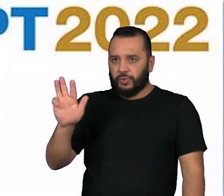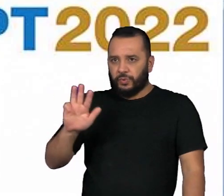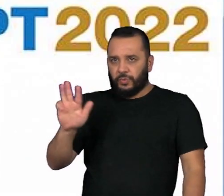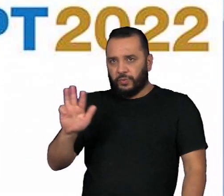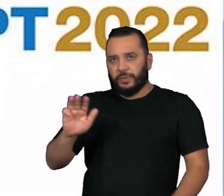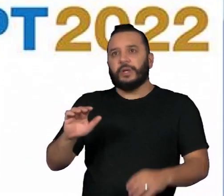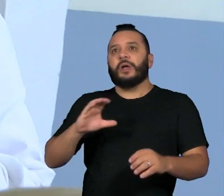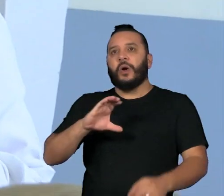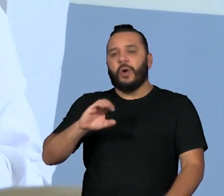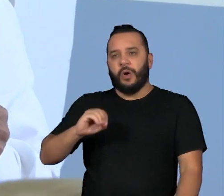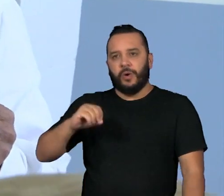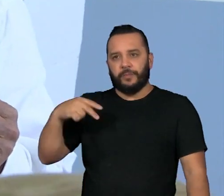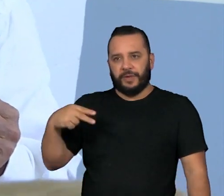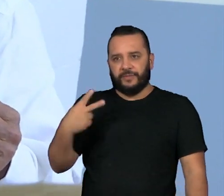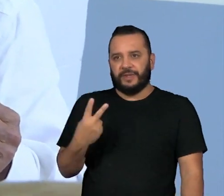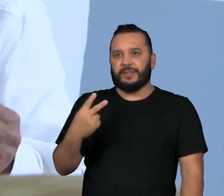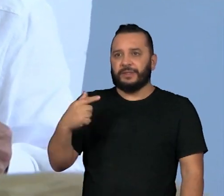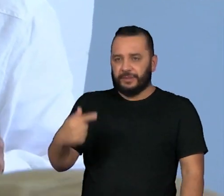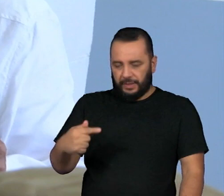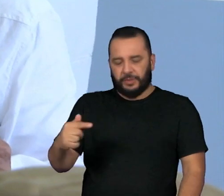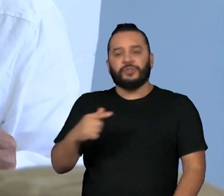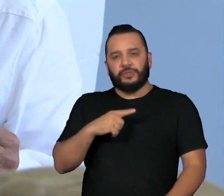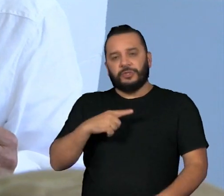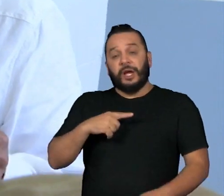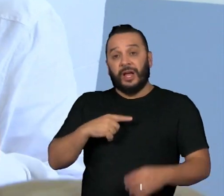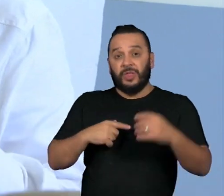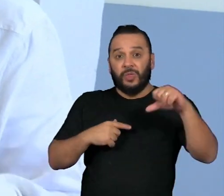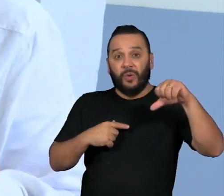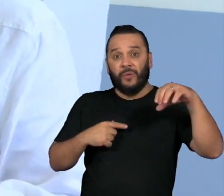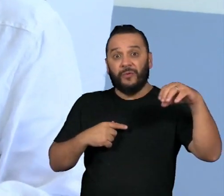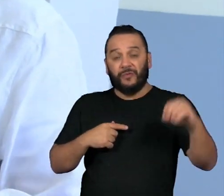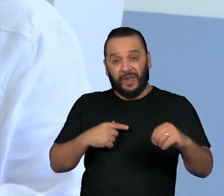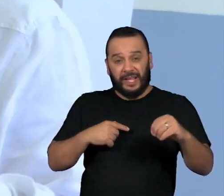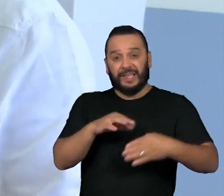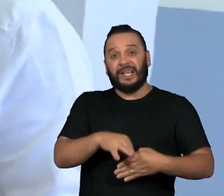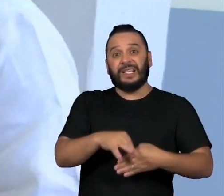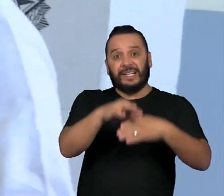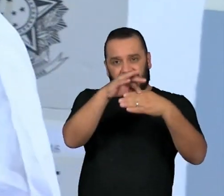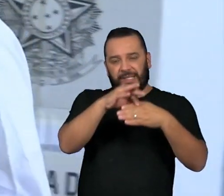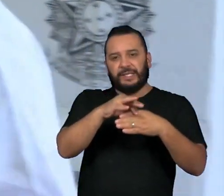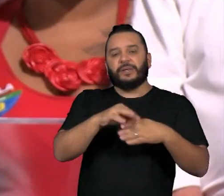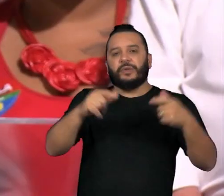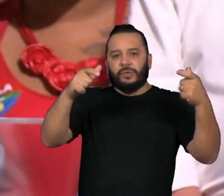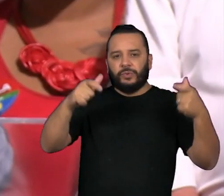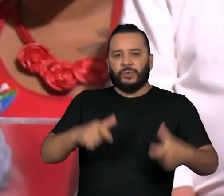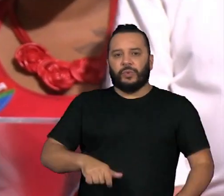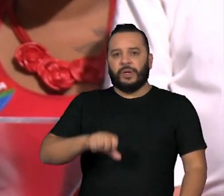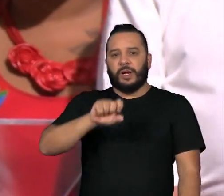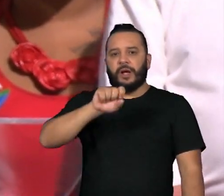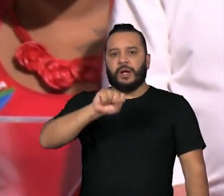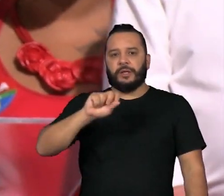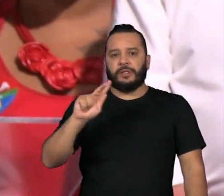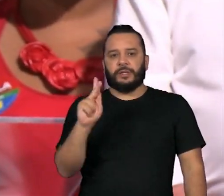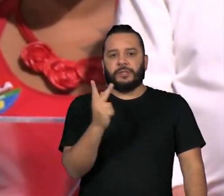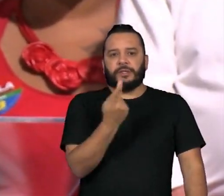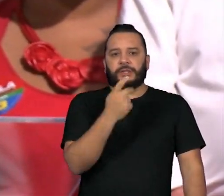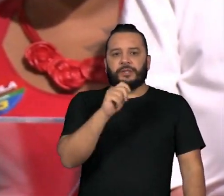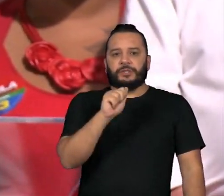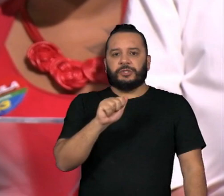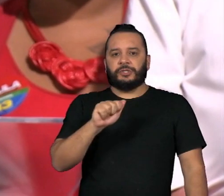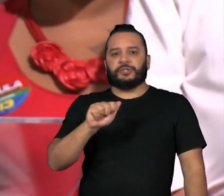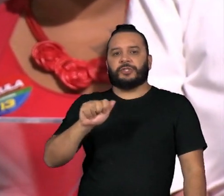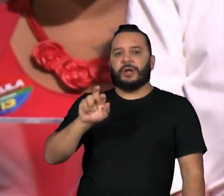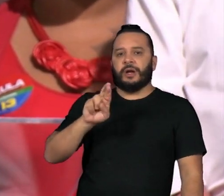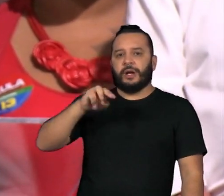Clima, que reúne mais de 90 chefes de Estado em Sharm el-Sheikh. No último dia 30 de outubro,